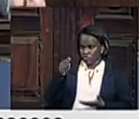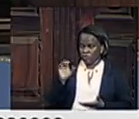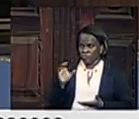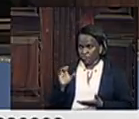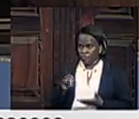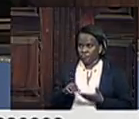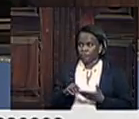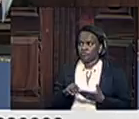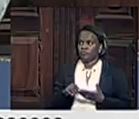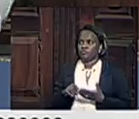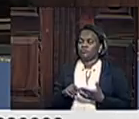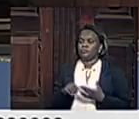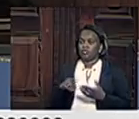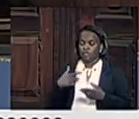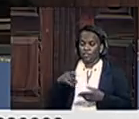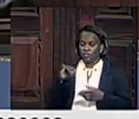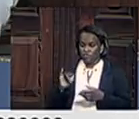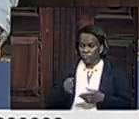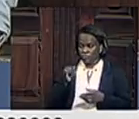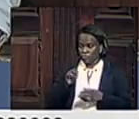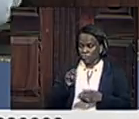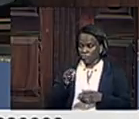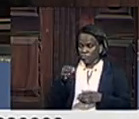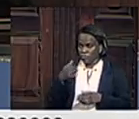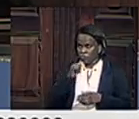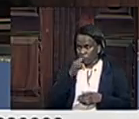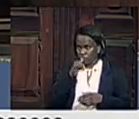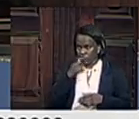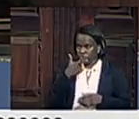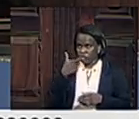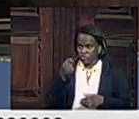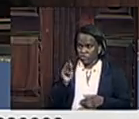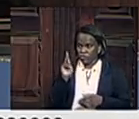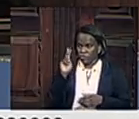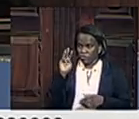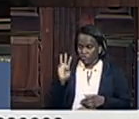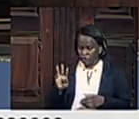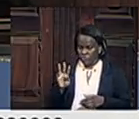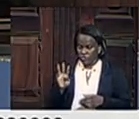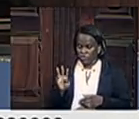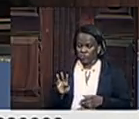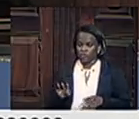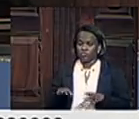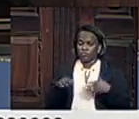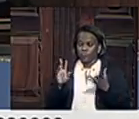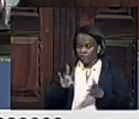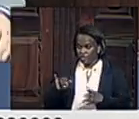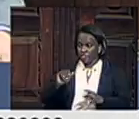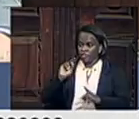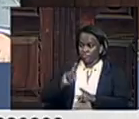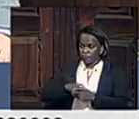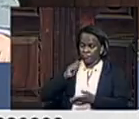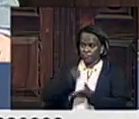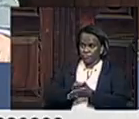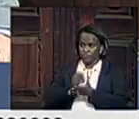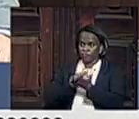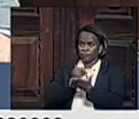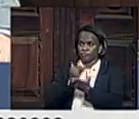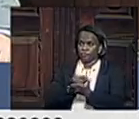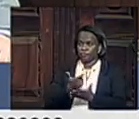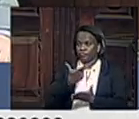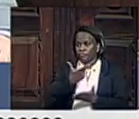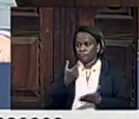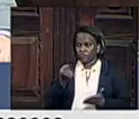142,81, que consome 200 kWh, passará a gastar